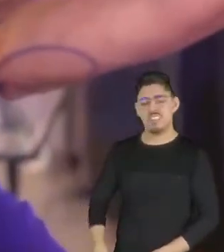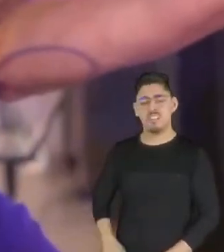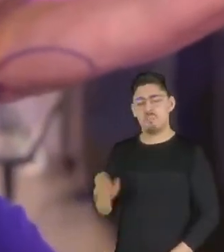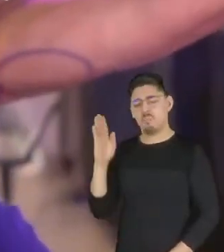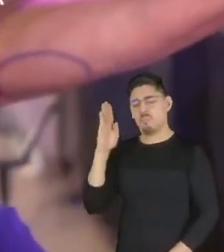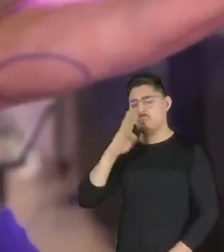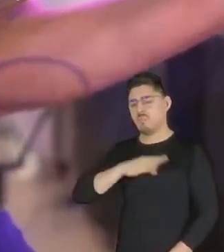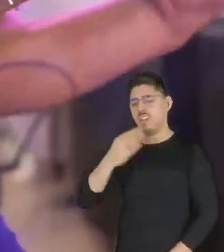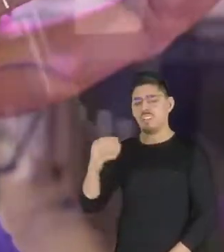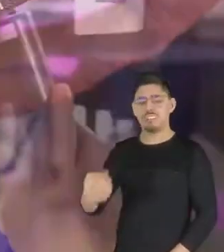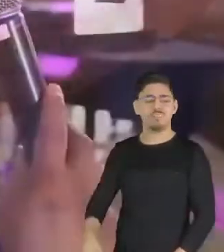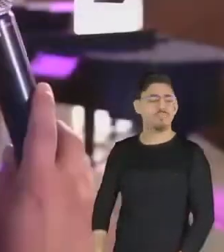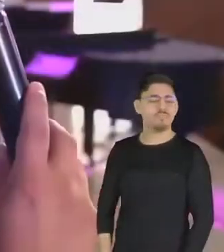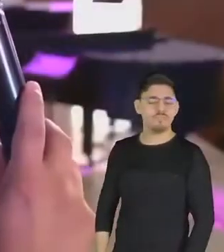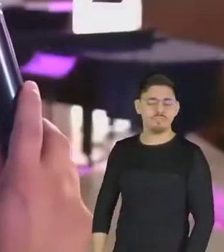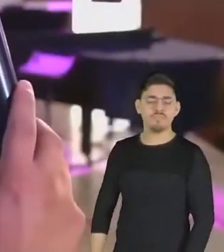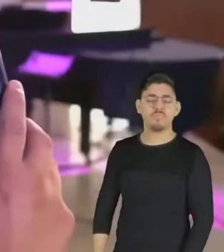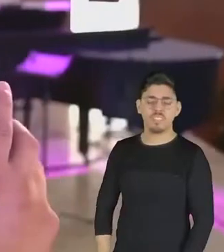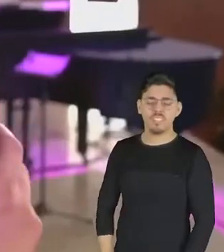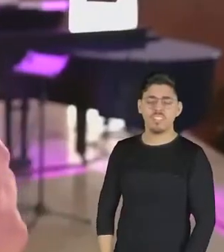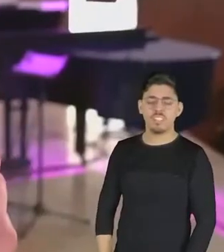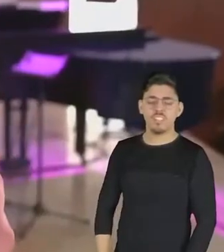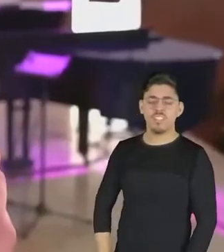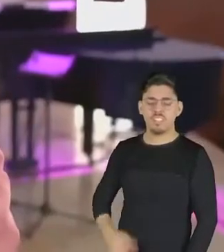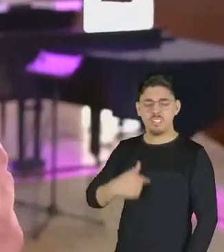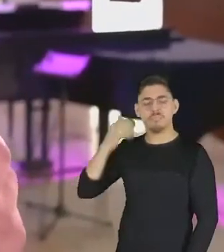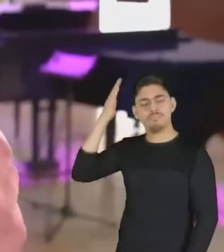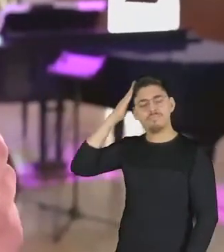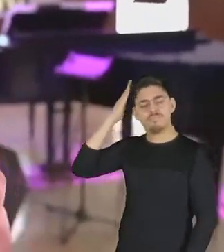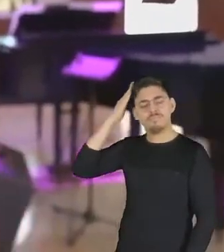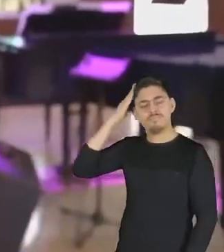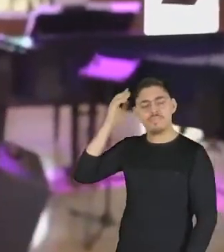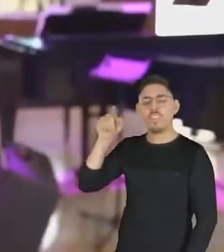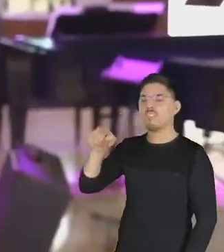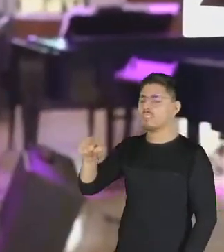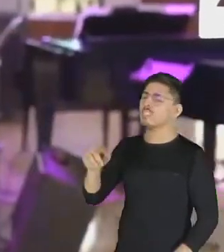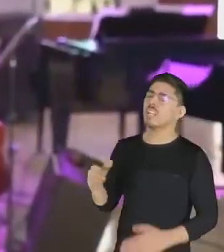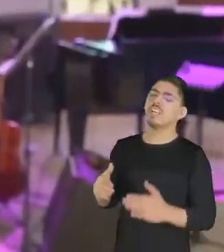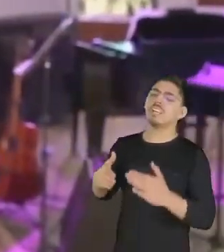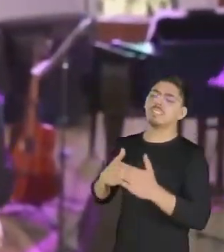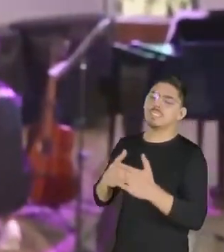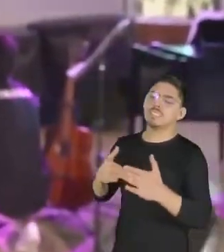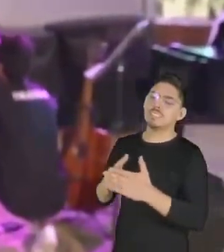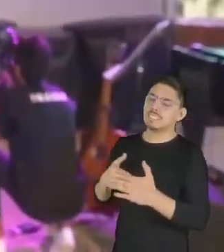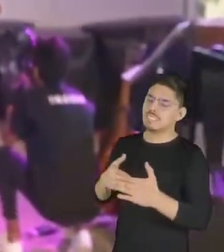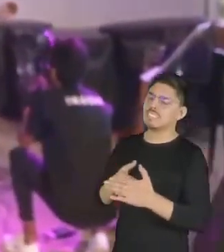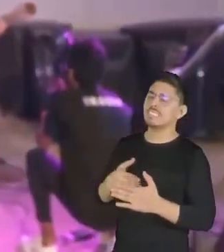Sei privações têm passado e tudo porque